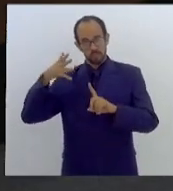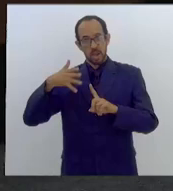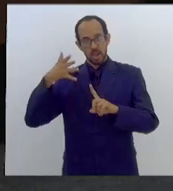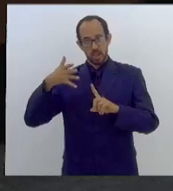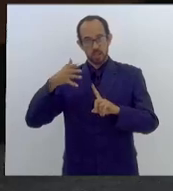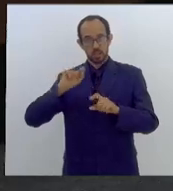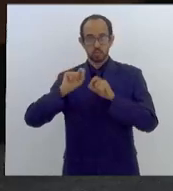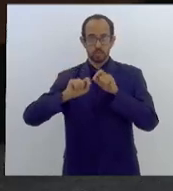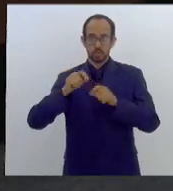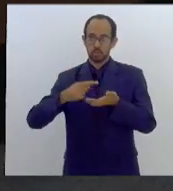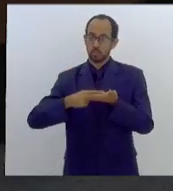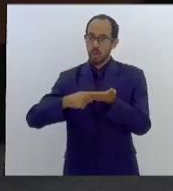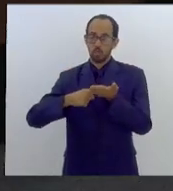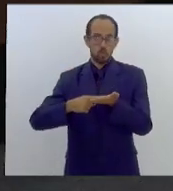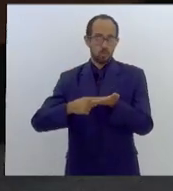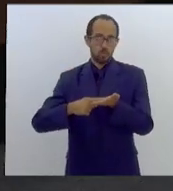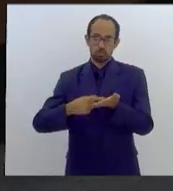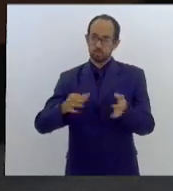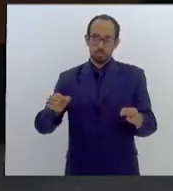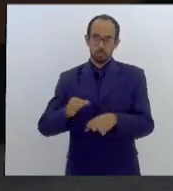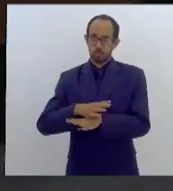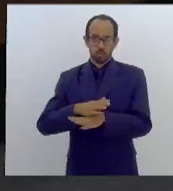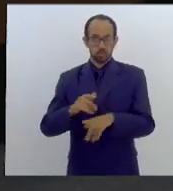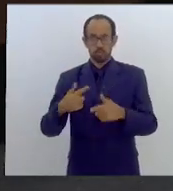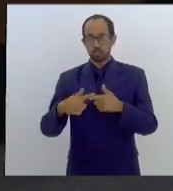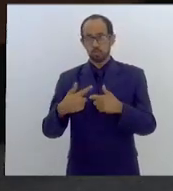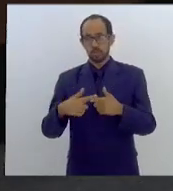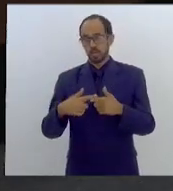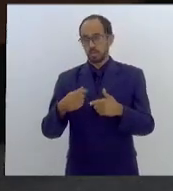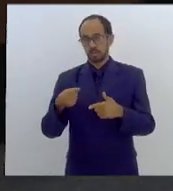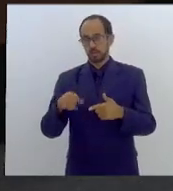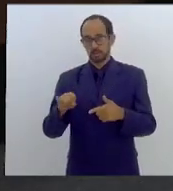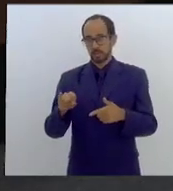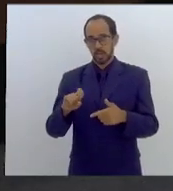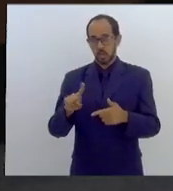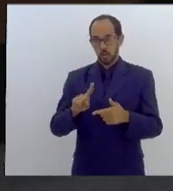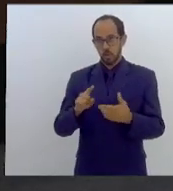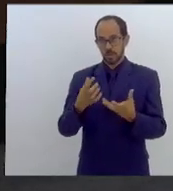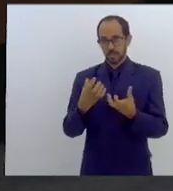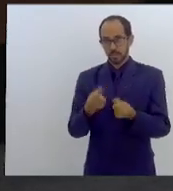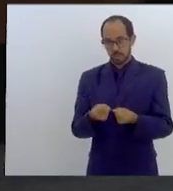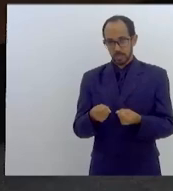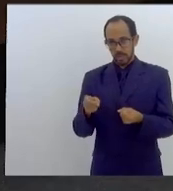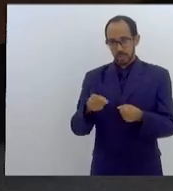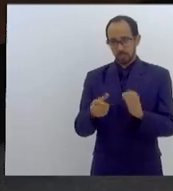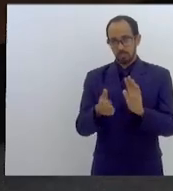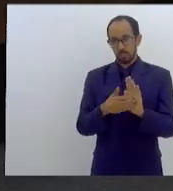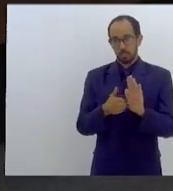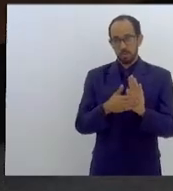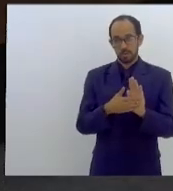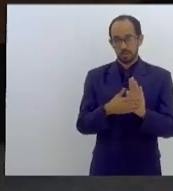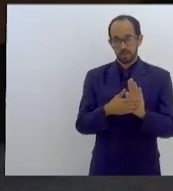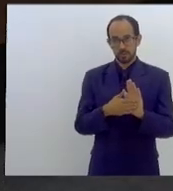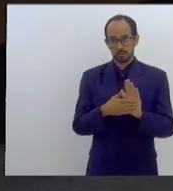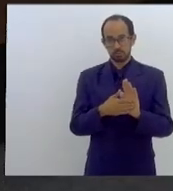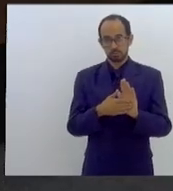o acordo está feito. Porque se não fizer um acordo em cima dessa proposta,